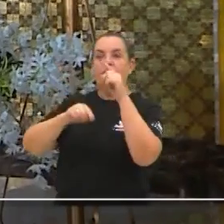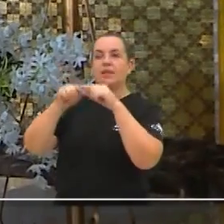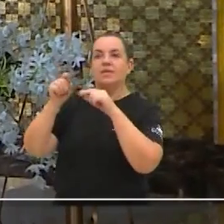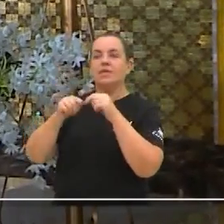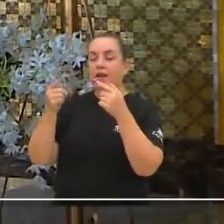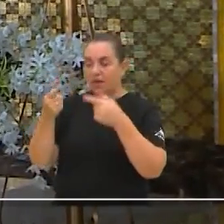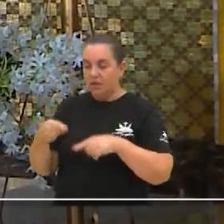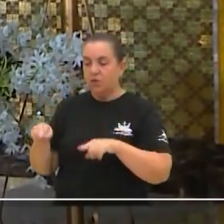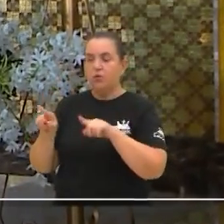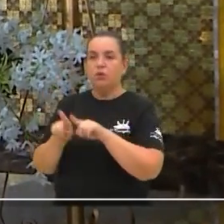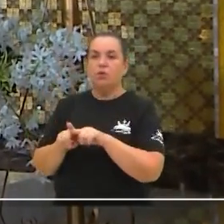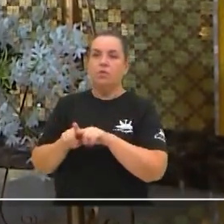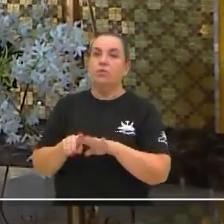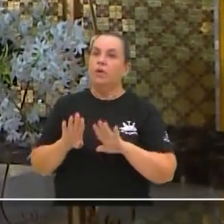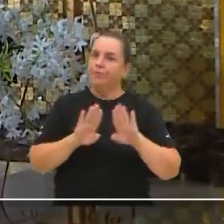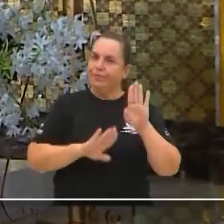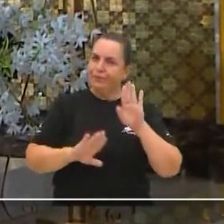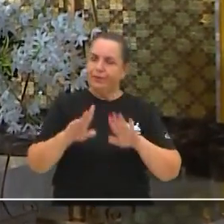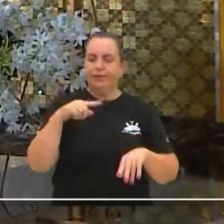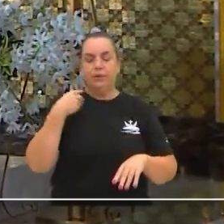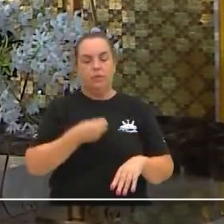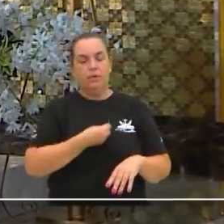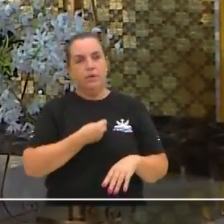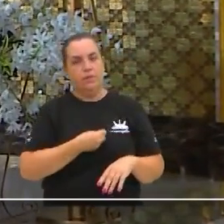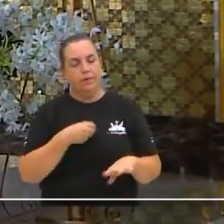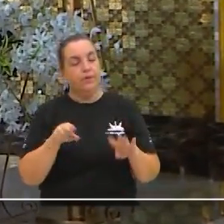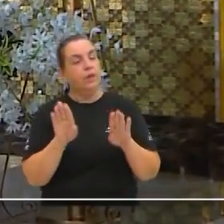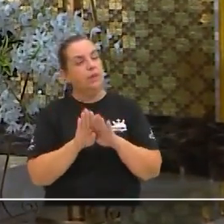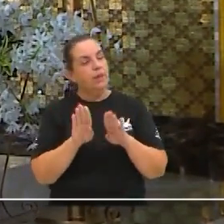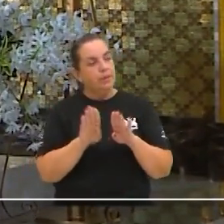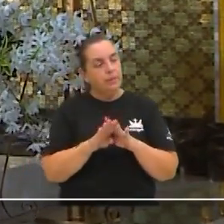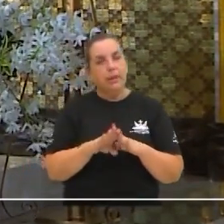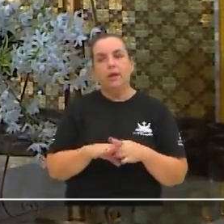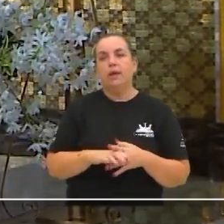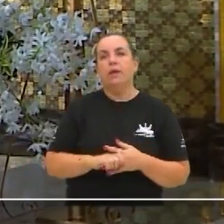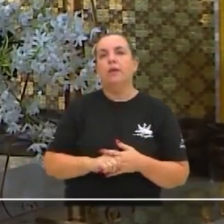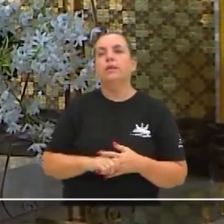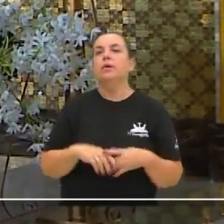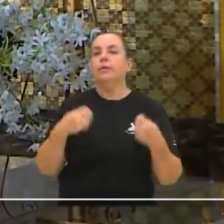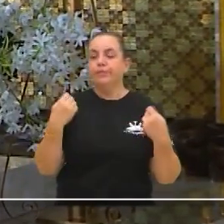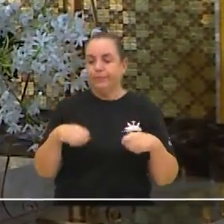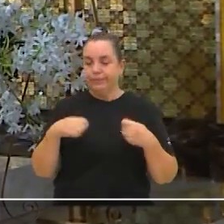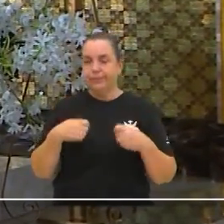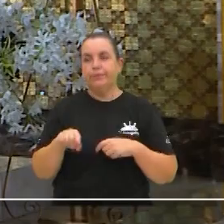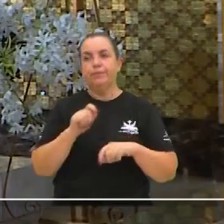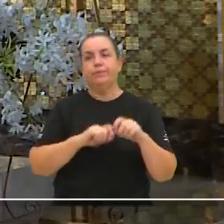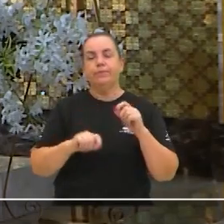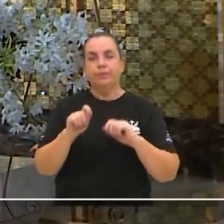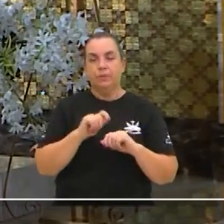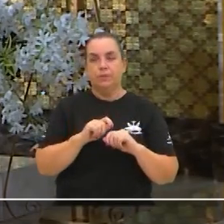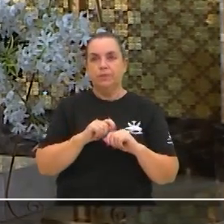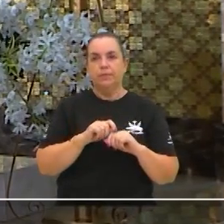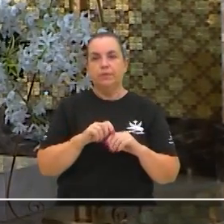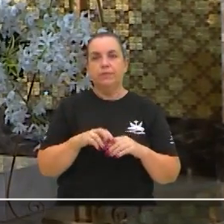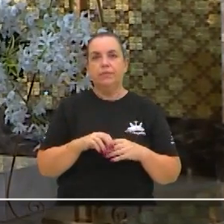Há certas situações na vida, e não adianta, situações na tua vida, na minha vida,